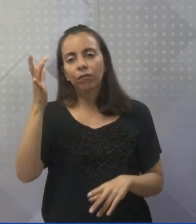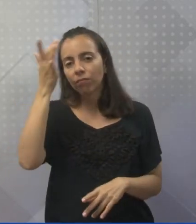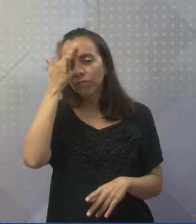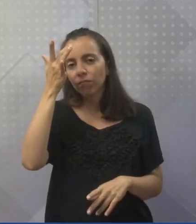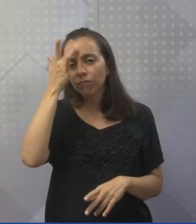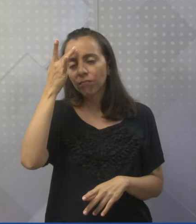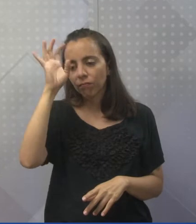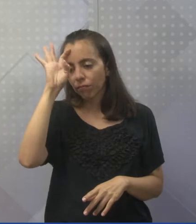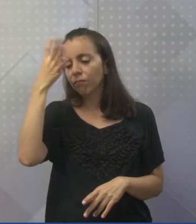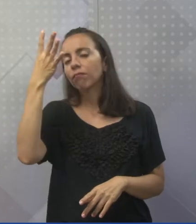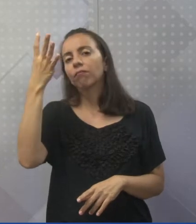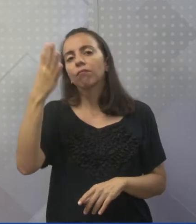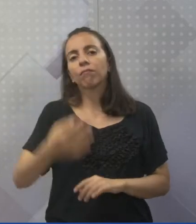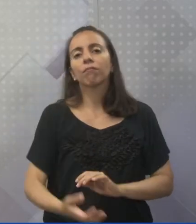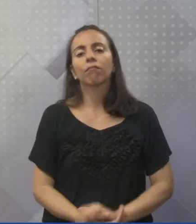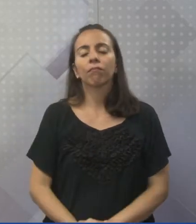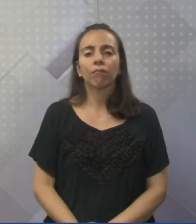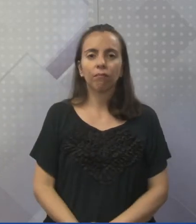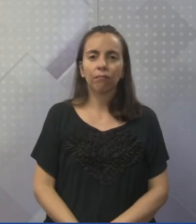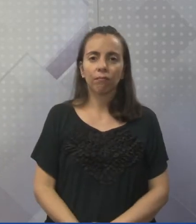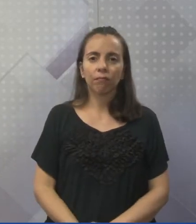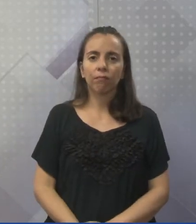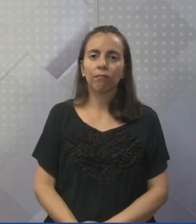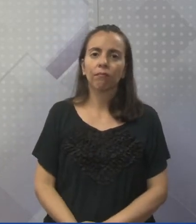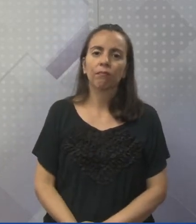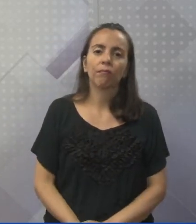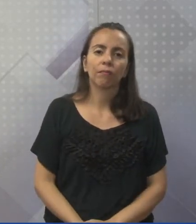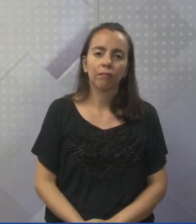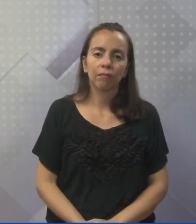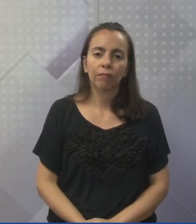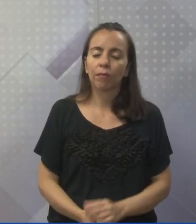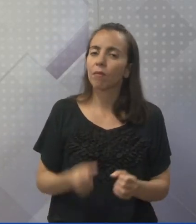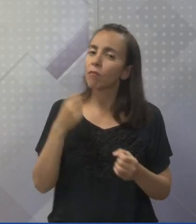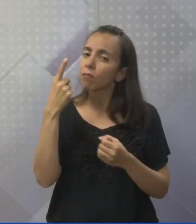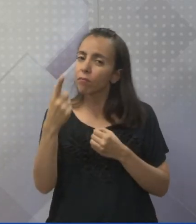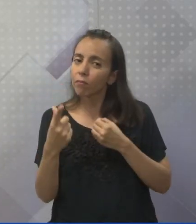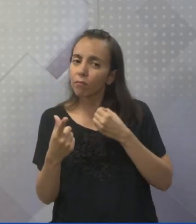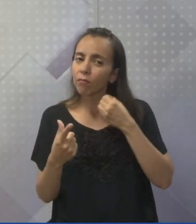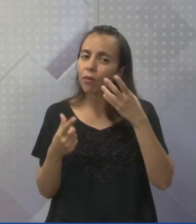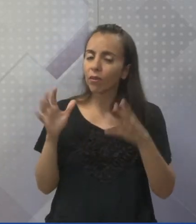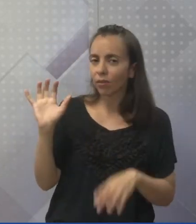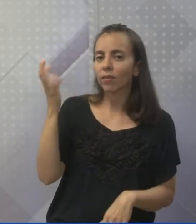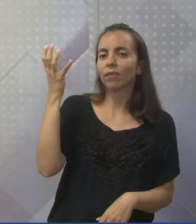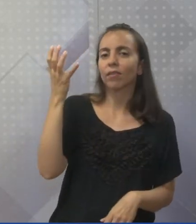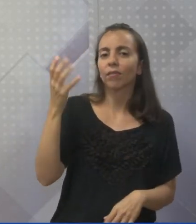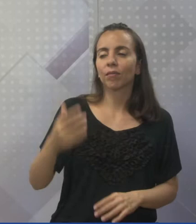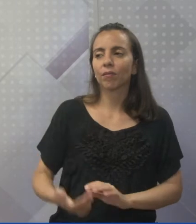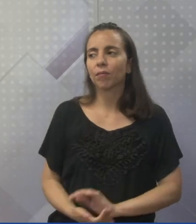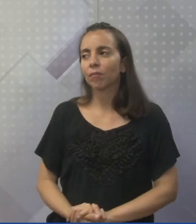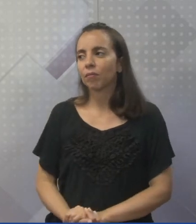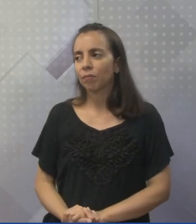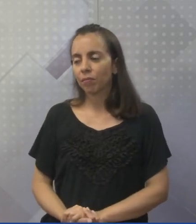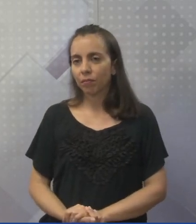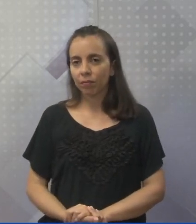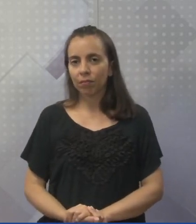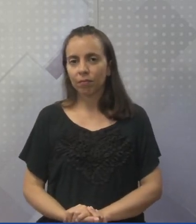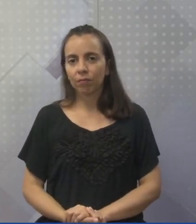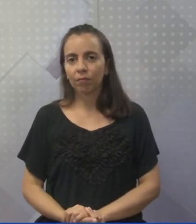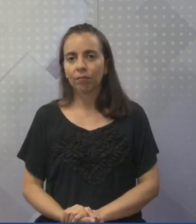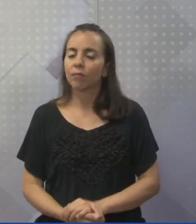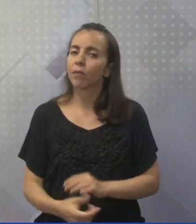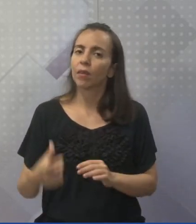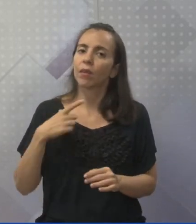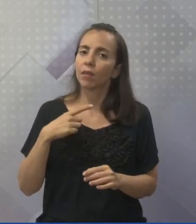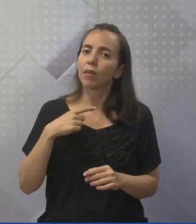Então, são condições hipotéticas, hypothetical situations. Então, aí eu tenho as formações de